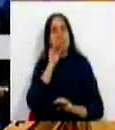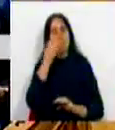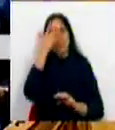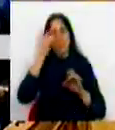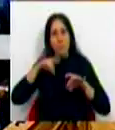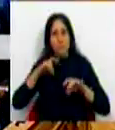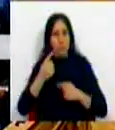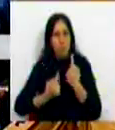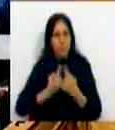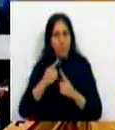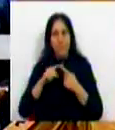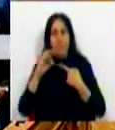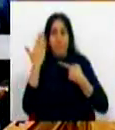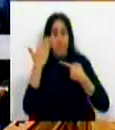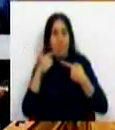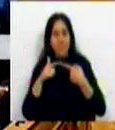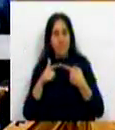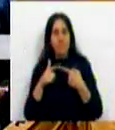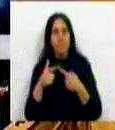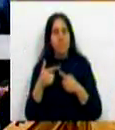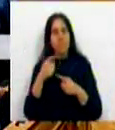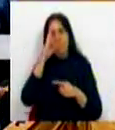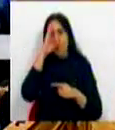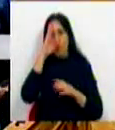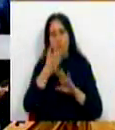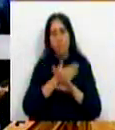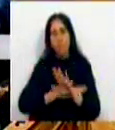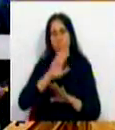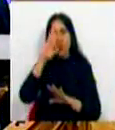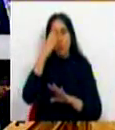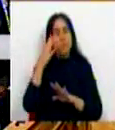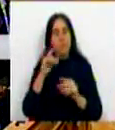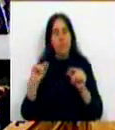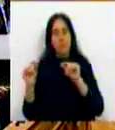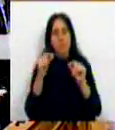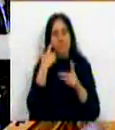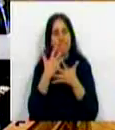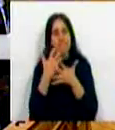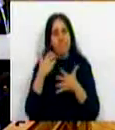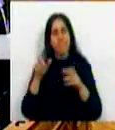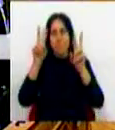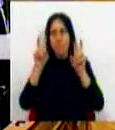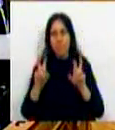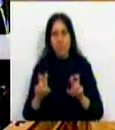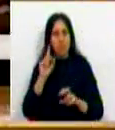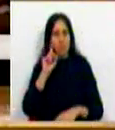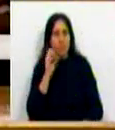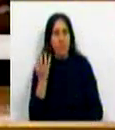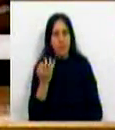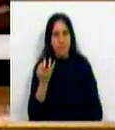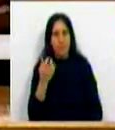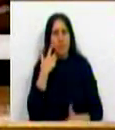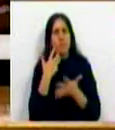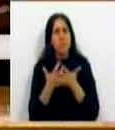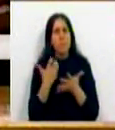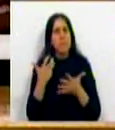conclusões. Em primeiro lugar, antes e acima de qualquer outra, o debate permitiu sublinhar a importância destas matérias e veio